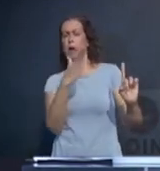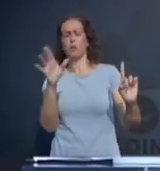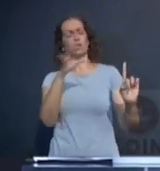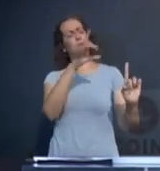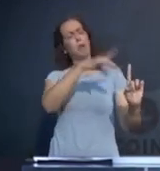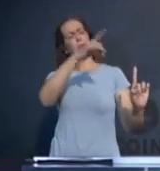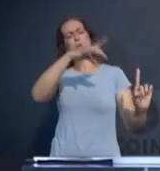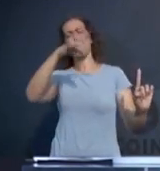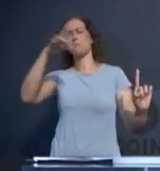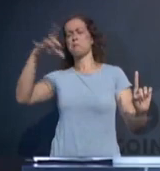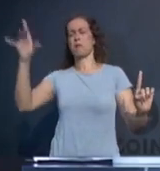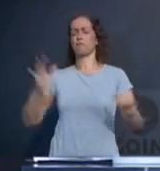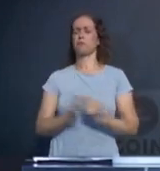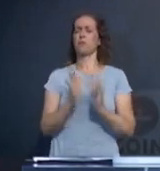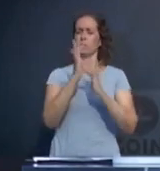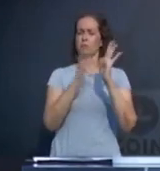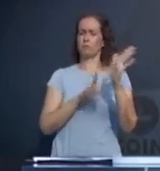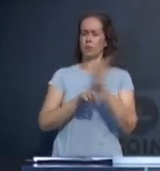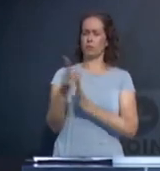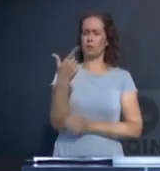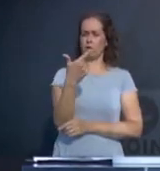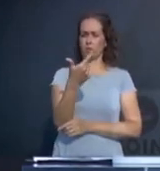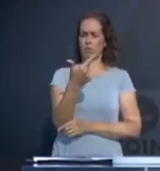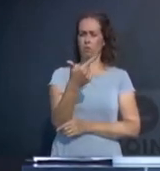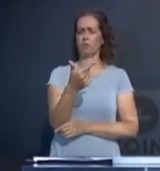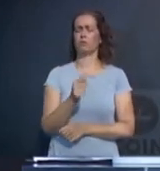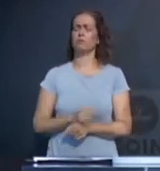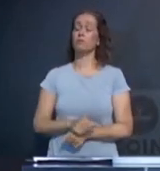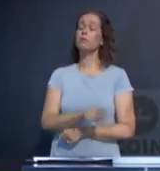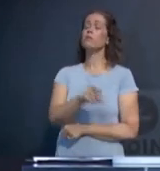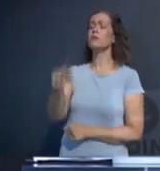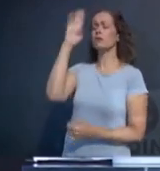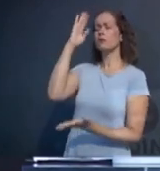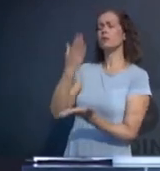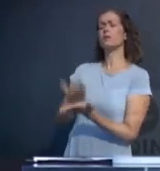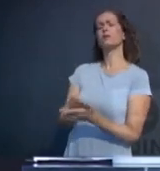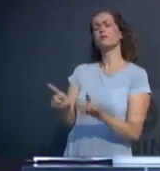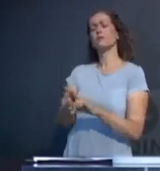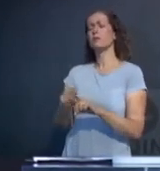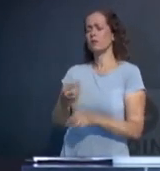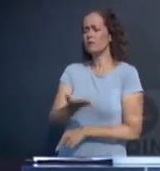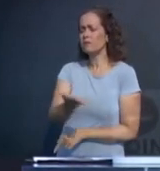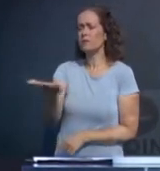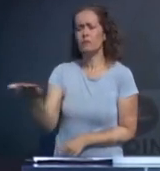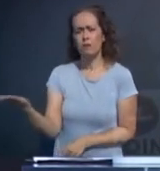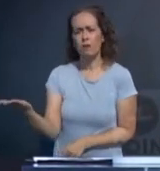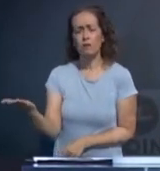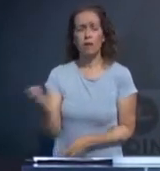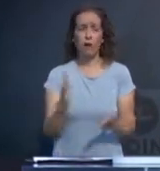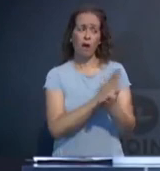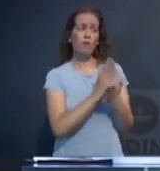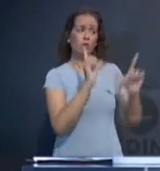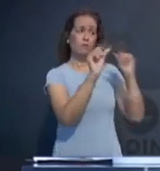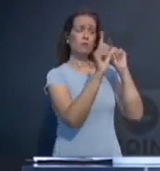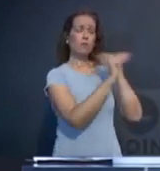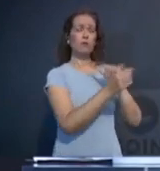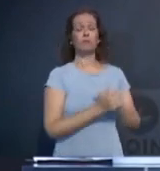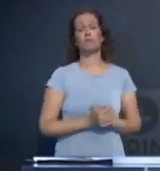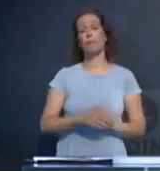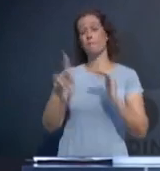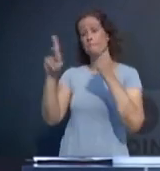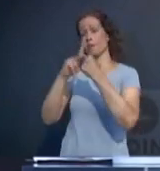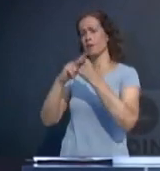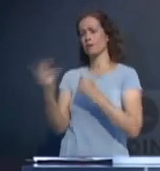Então perguntou Jesus aos 12: porventura, quereis também vós outros retirar-vos? Respondeu-lhe Simão